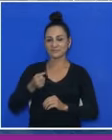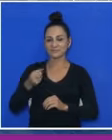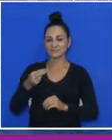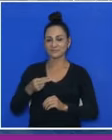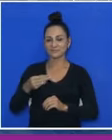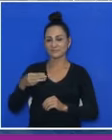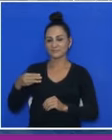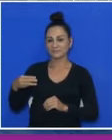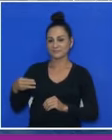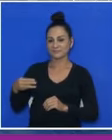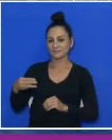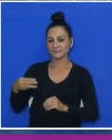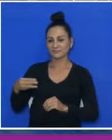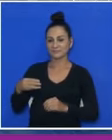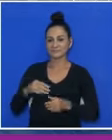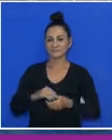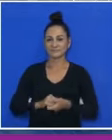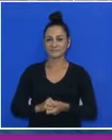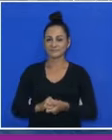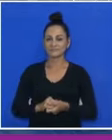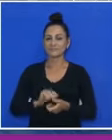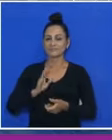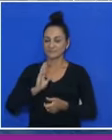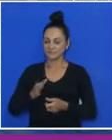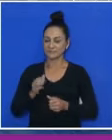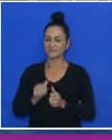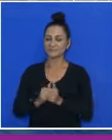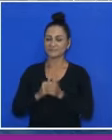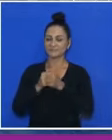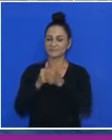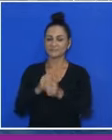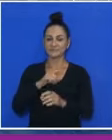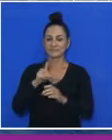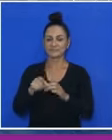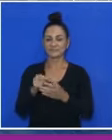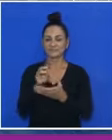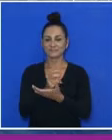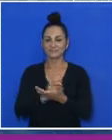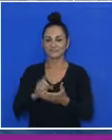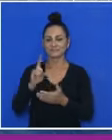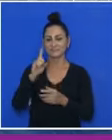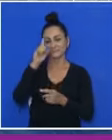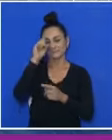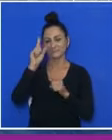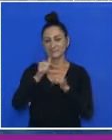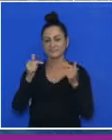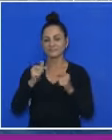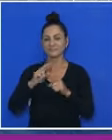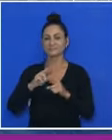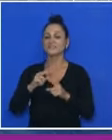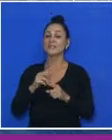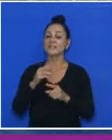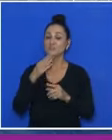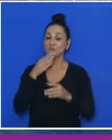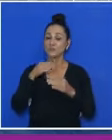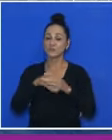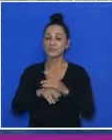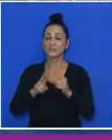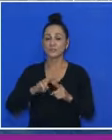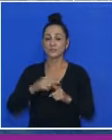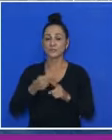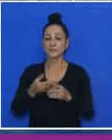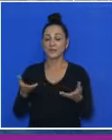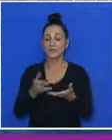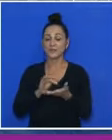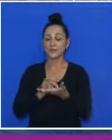Verde, 23. Já acompanhamos os sorteios da Quina, do Dia de Sorte, da Time Mania, da Dupla Sena. E agora, Loto